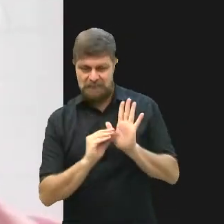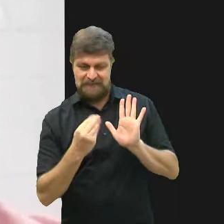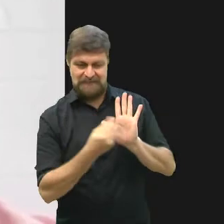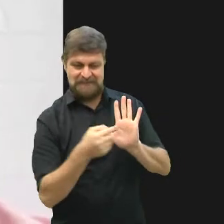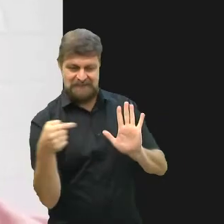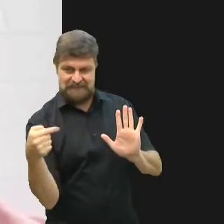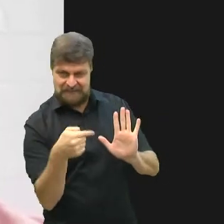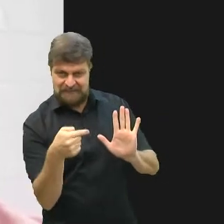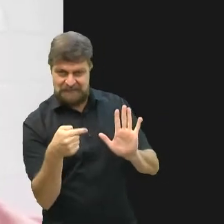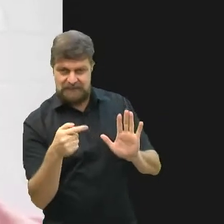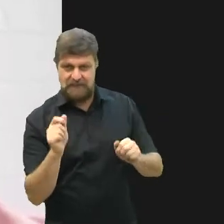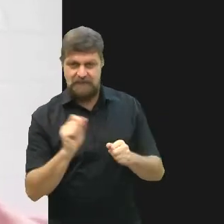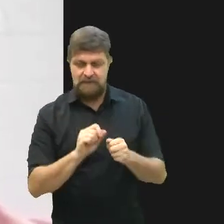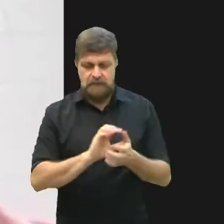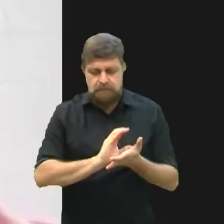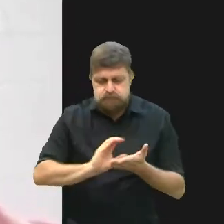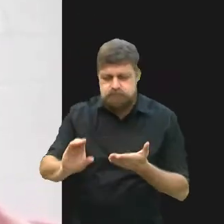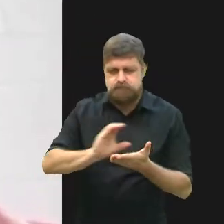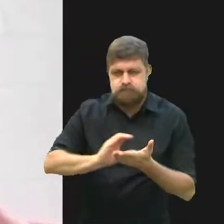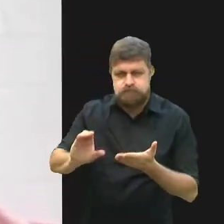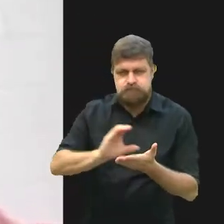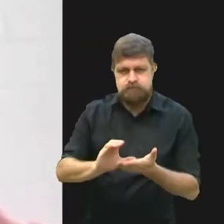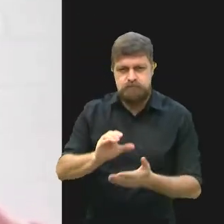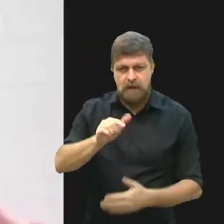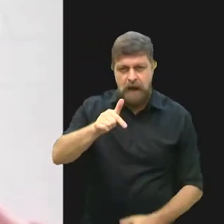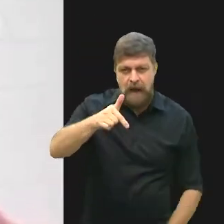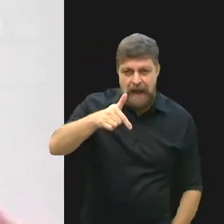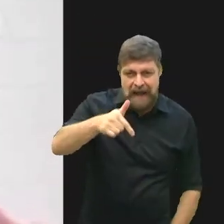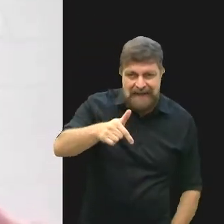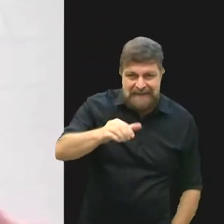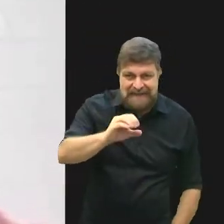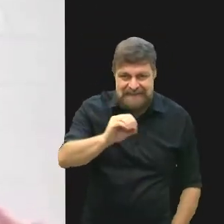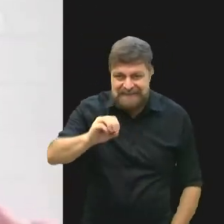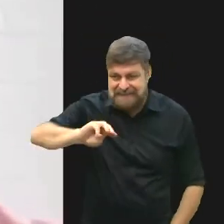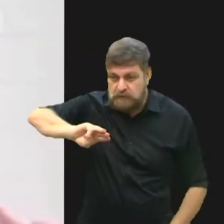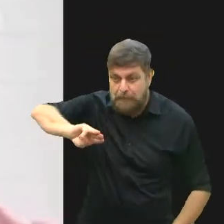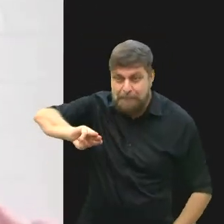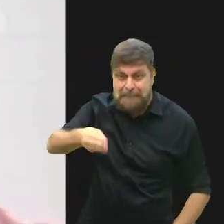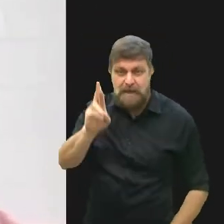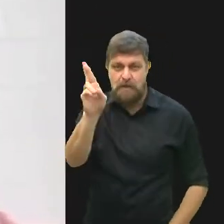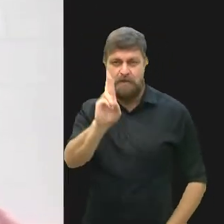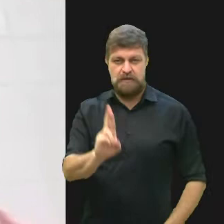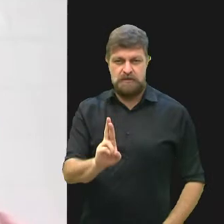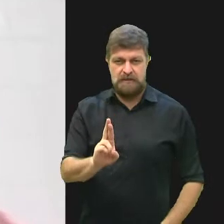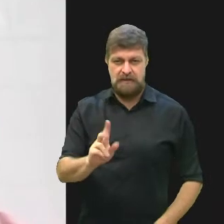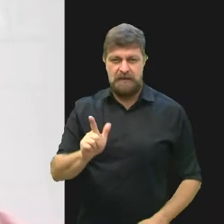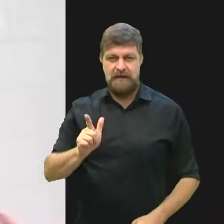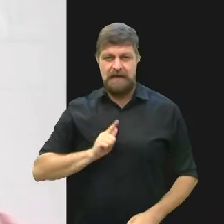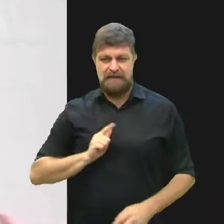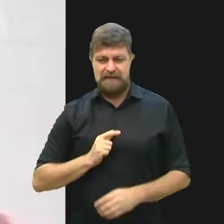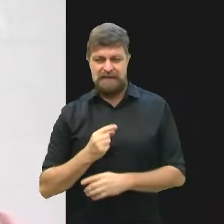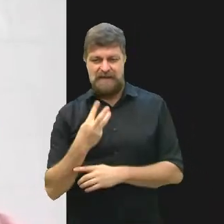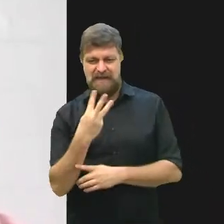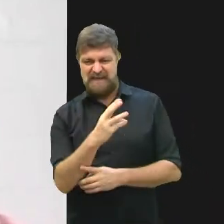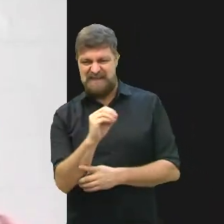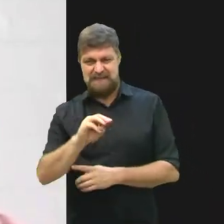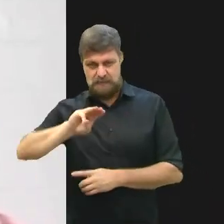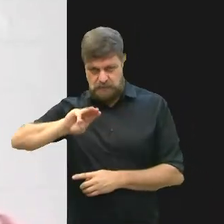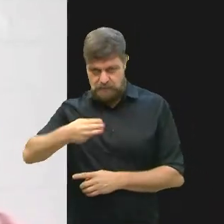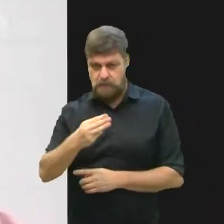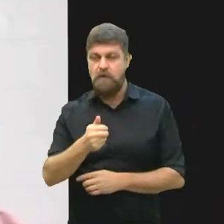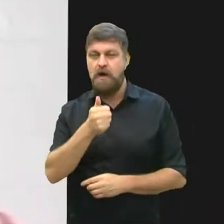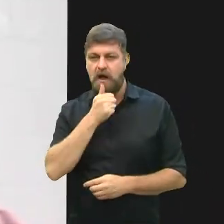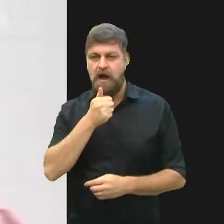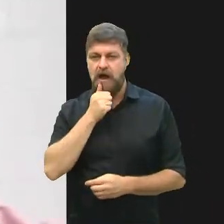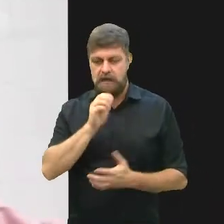né, fez investimentos da ordem de 700 milhões de reais. Tem mais ainda aí 300, 400 milhões